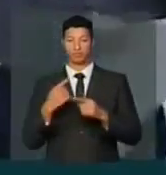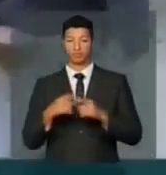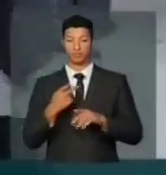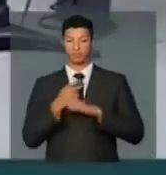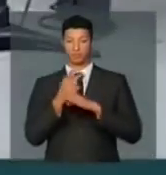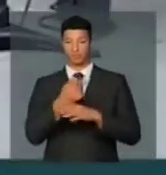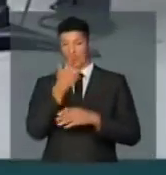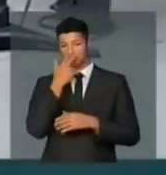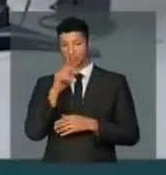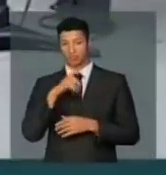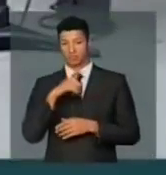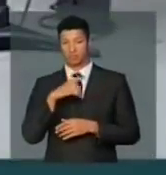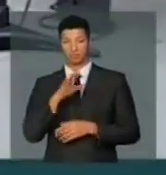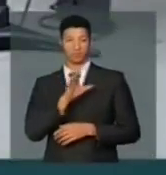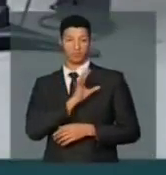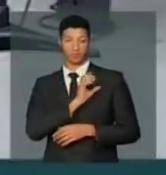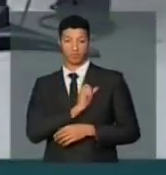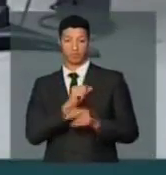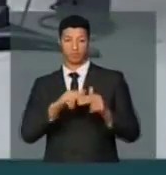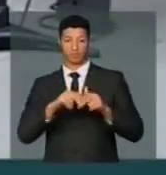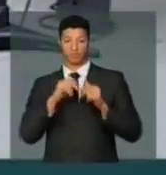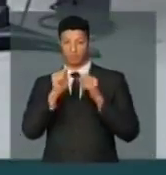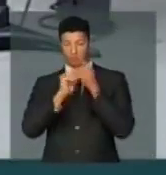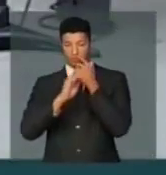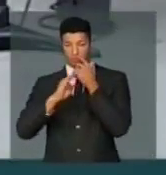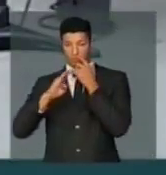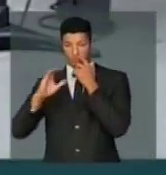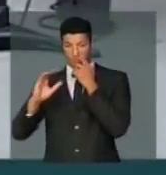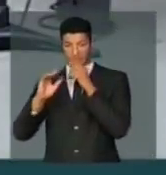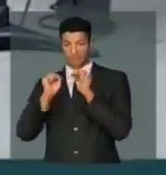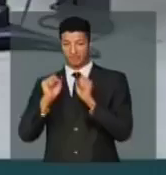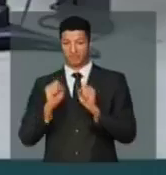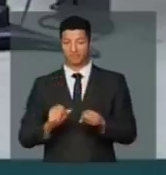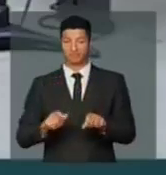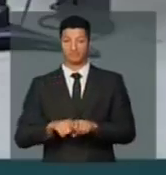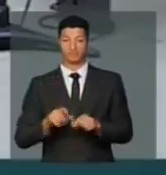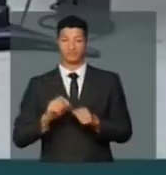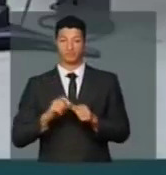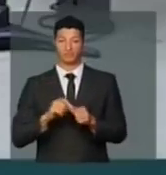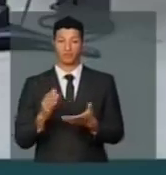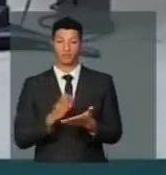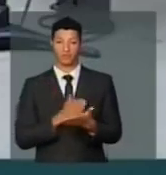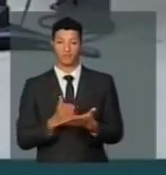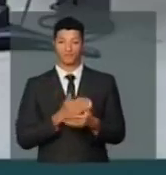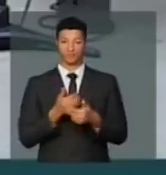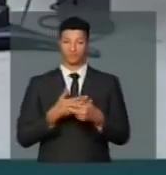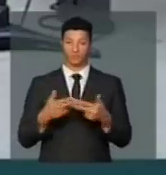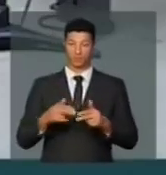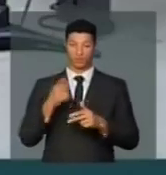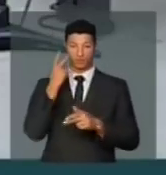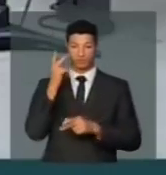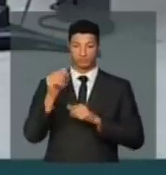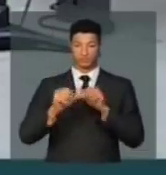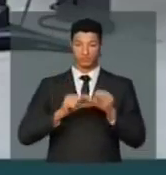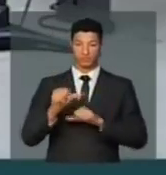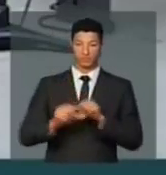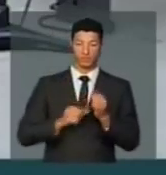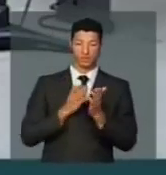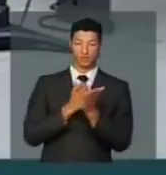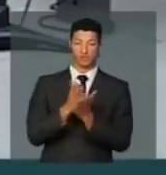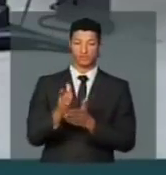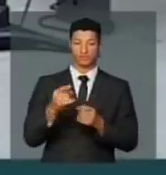procurei achando que ele tinha amor pelo ABC e que ele poderia fazer alguma coisa para mudar o rumo